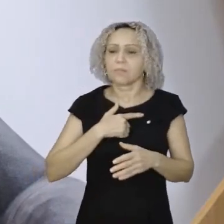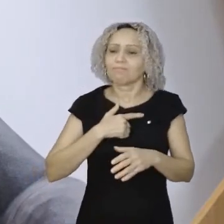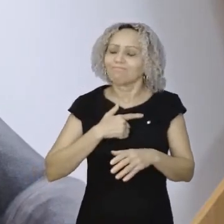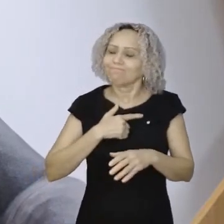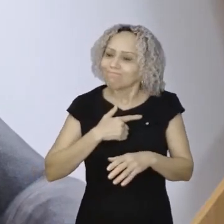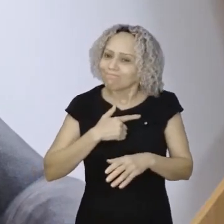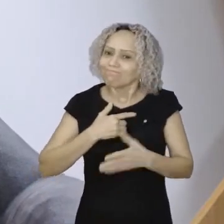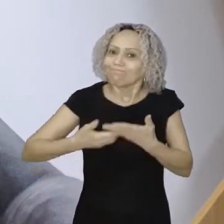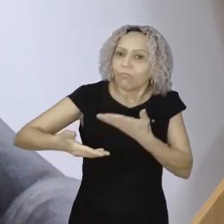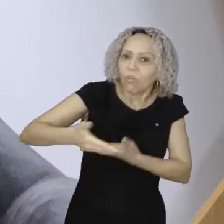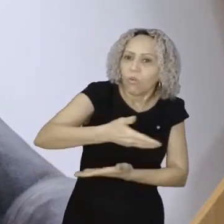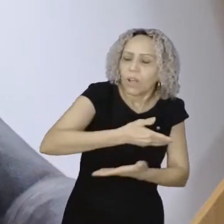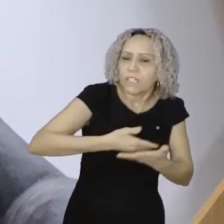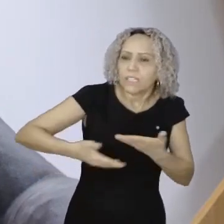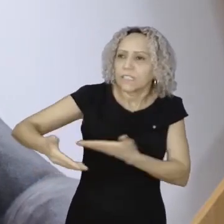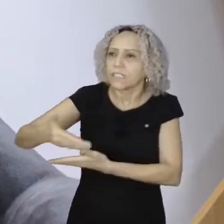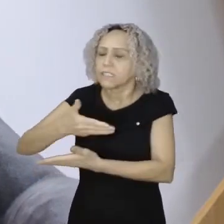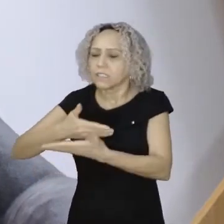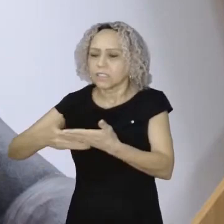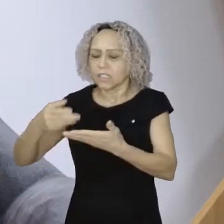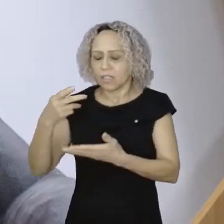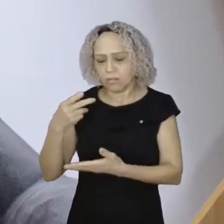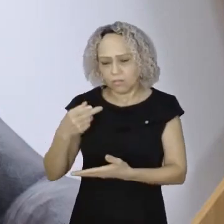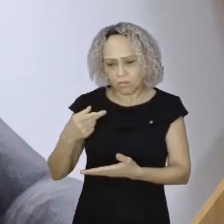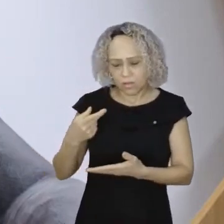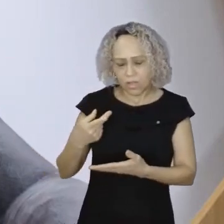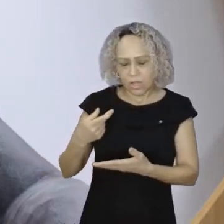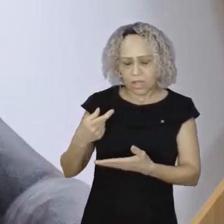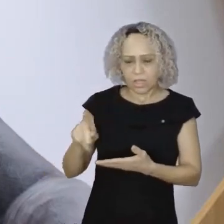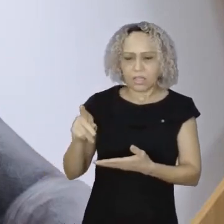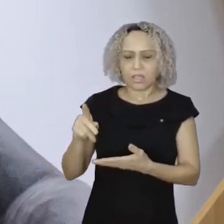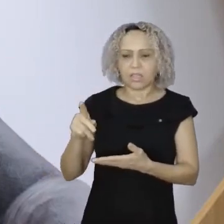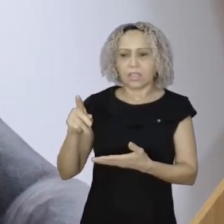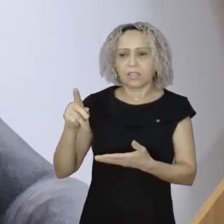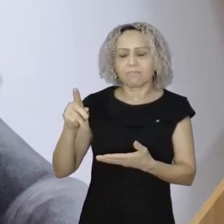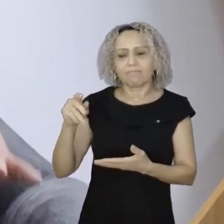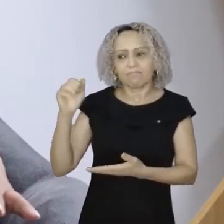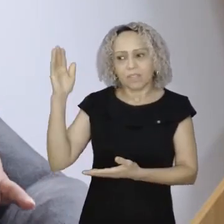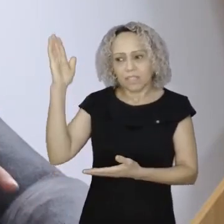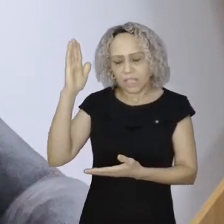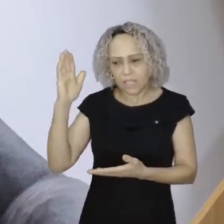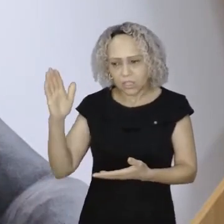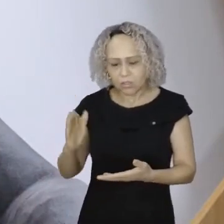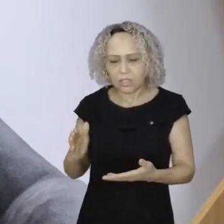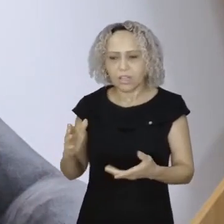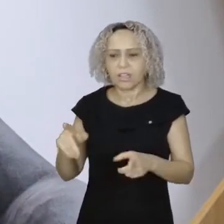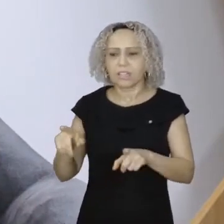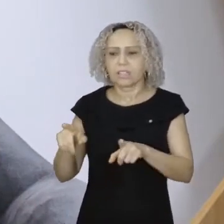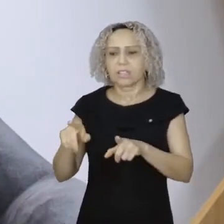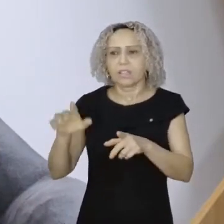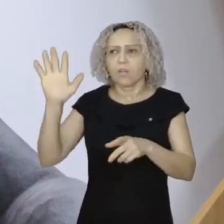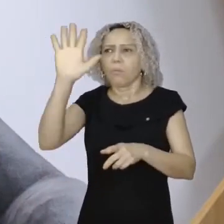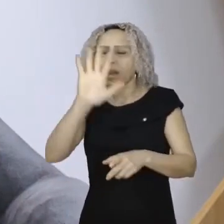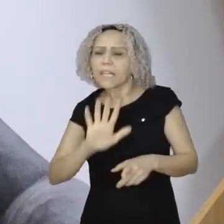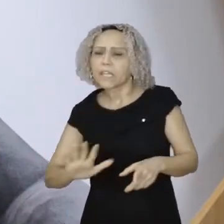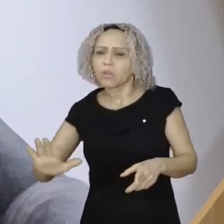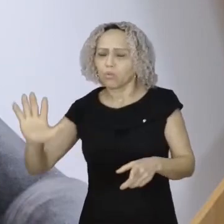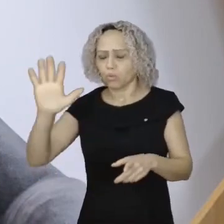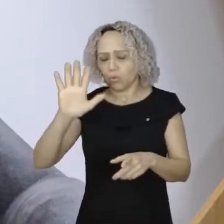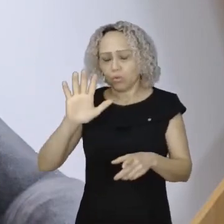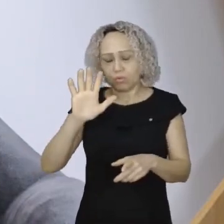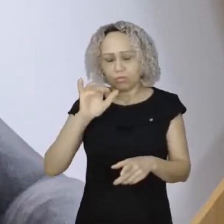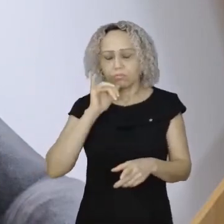organizações regionais e até organizações locais. Você tem inúmeras, né, organizações da